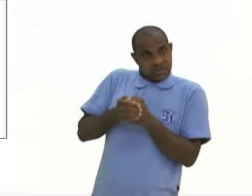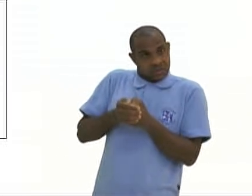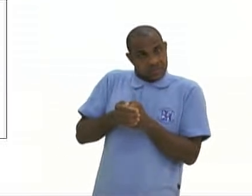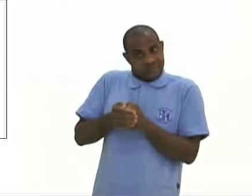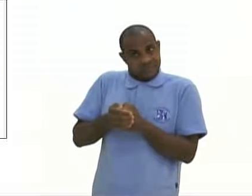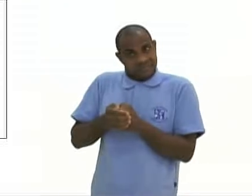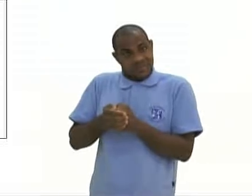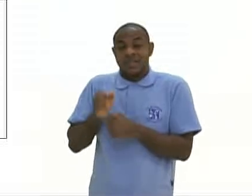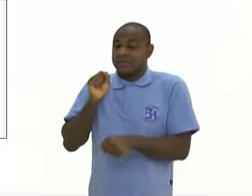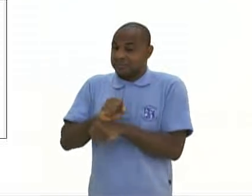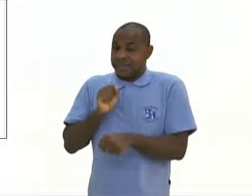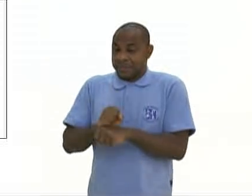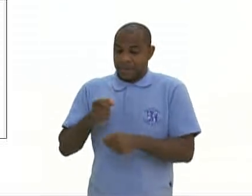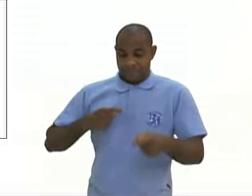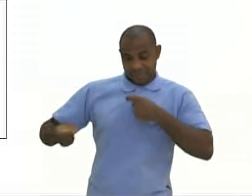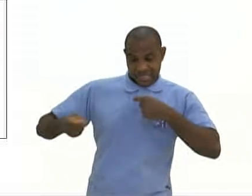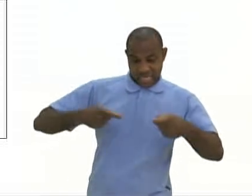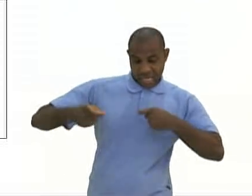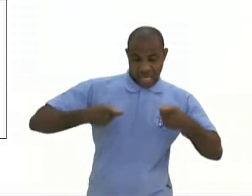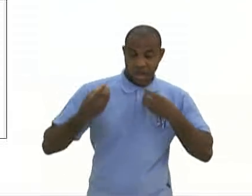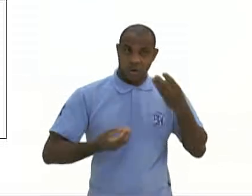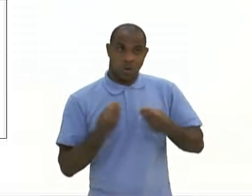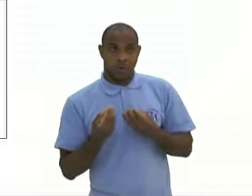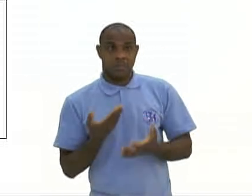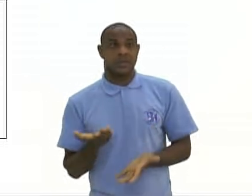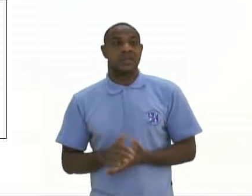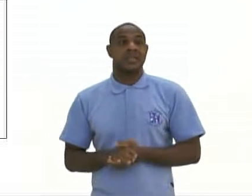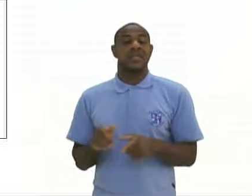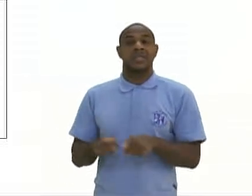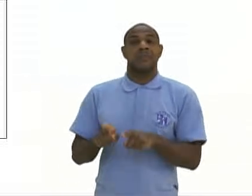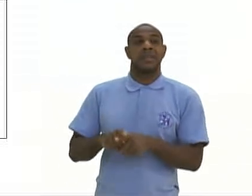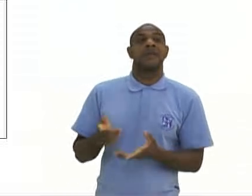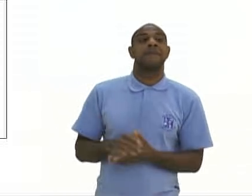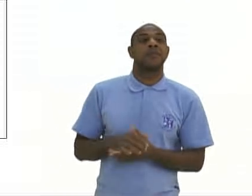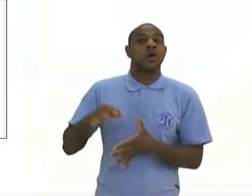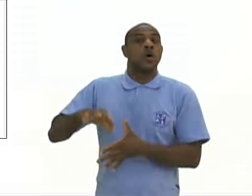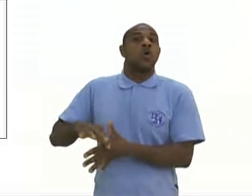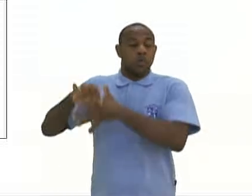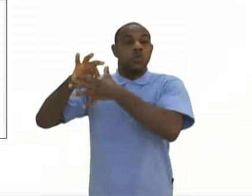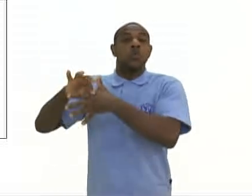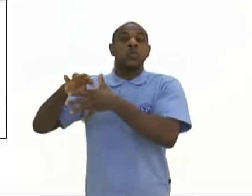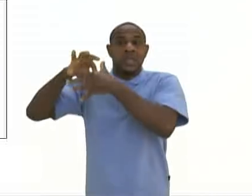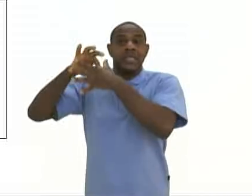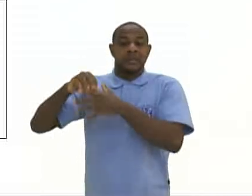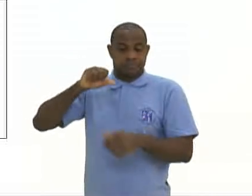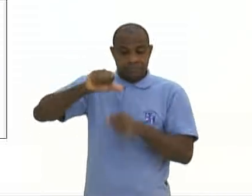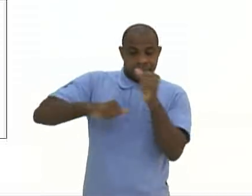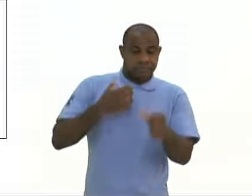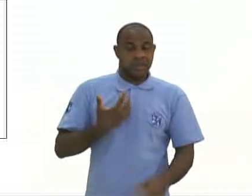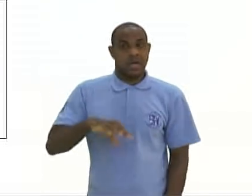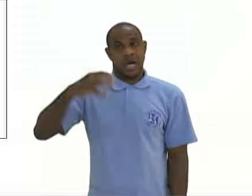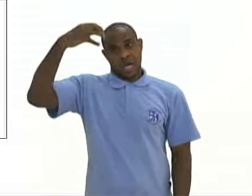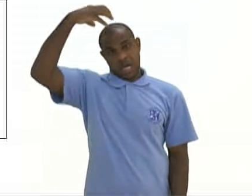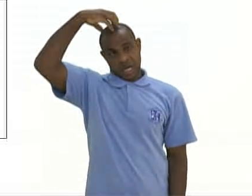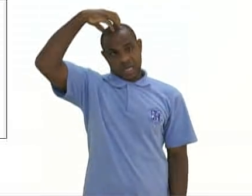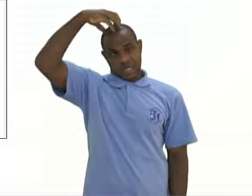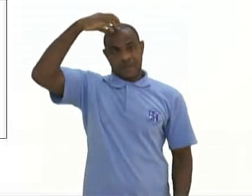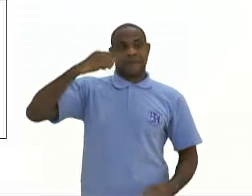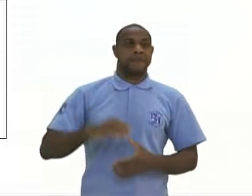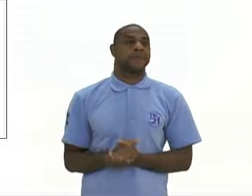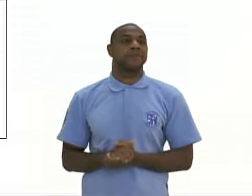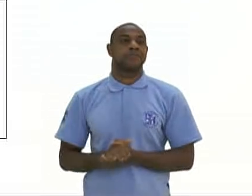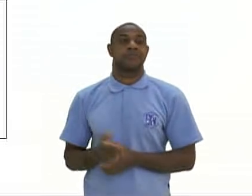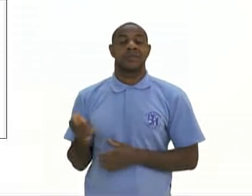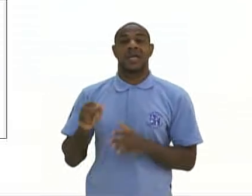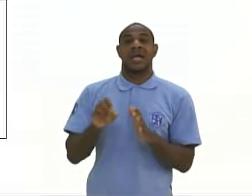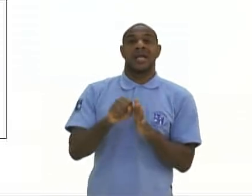Com o aumento das guerras contra os romanos, os chefes dos comitados ganharam poder e alguns deles se tornaram reis. Aqui como eu falei, mas é século